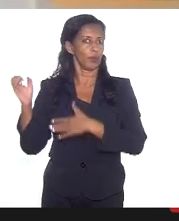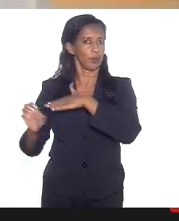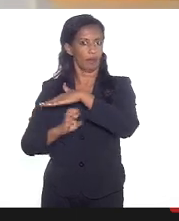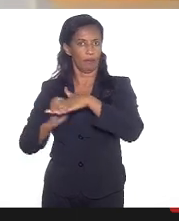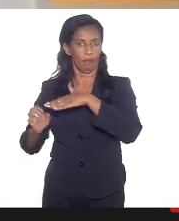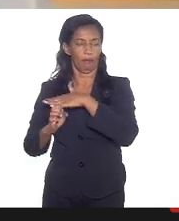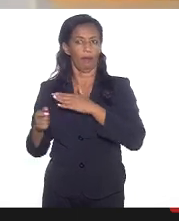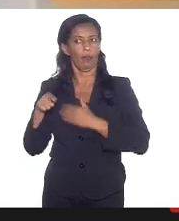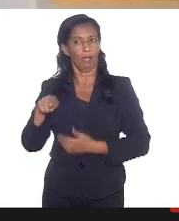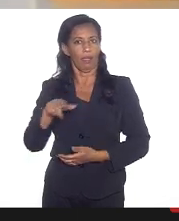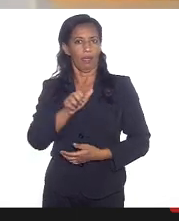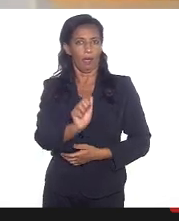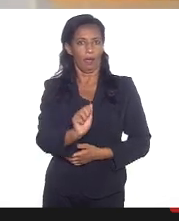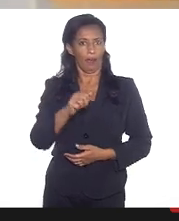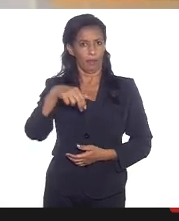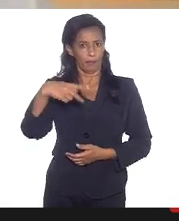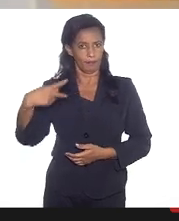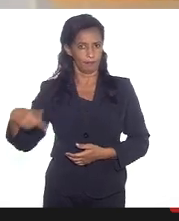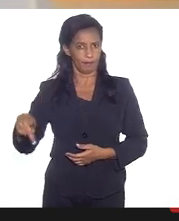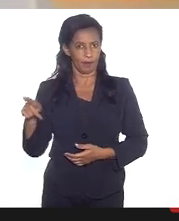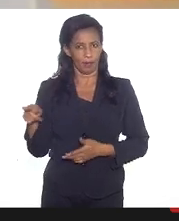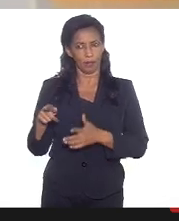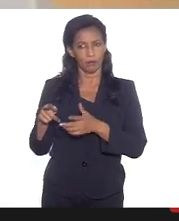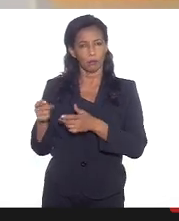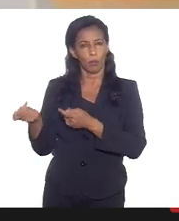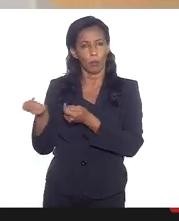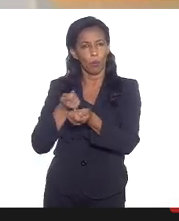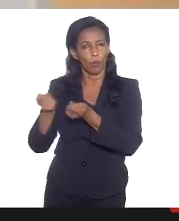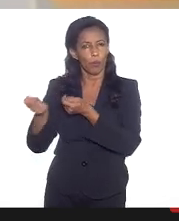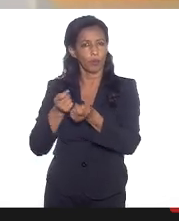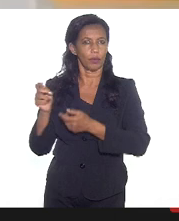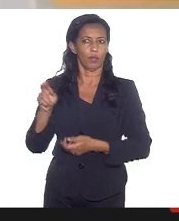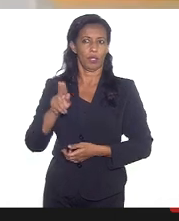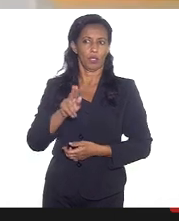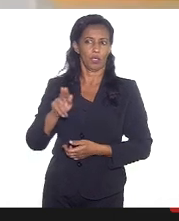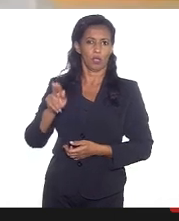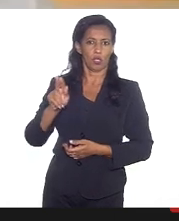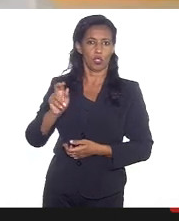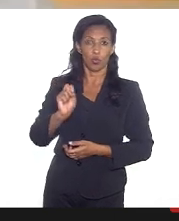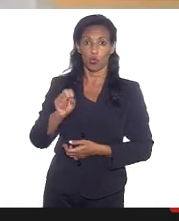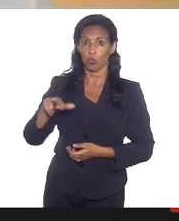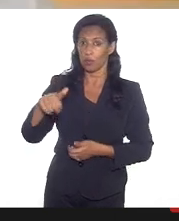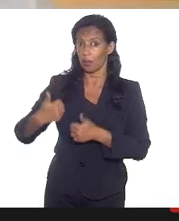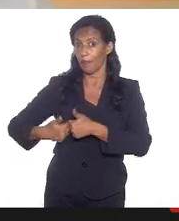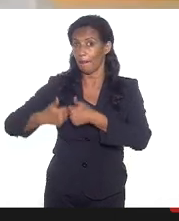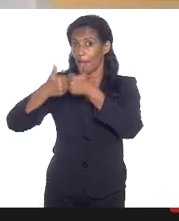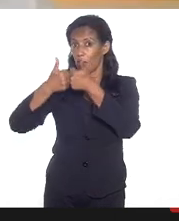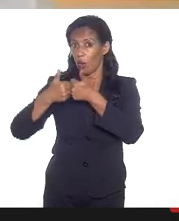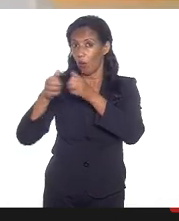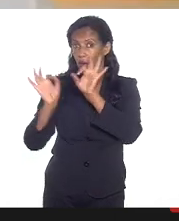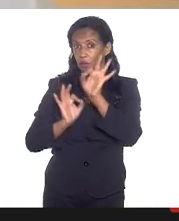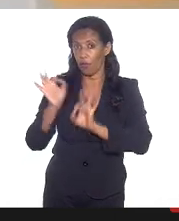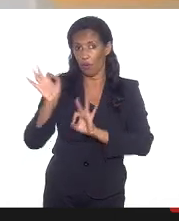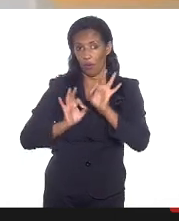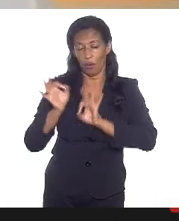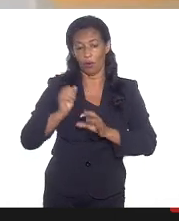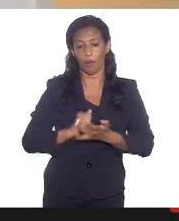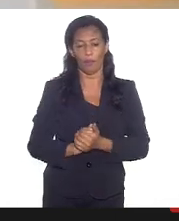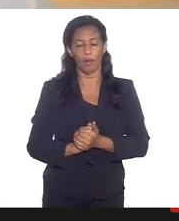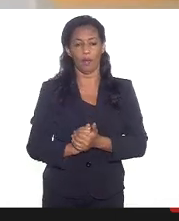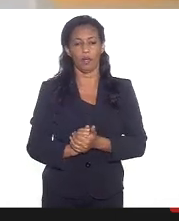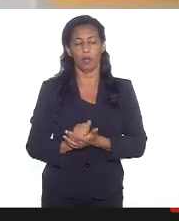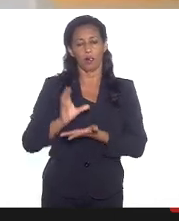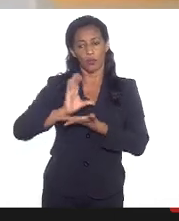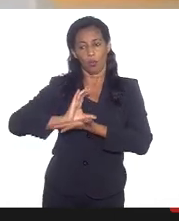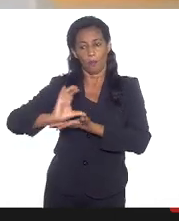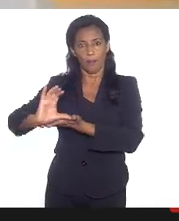ANP monitorar que esse recurso seja usado da melhor maneira em prol do benefício